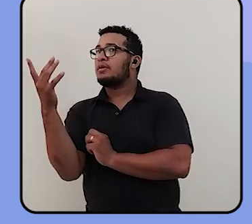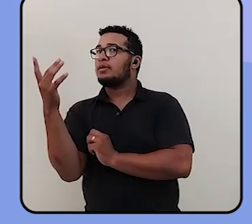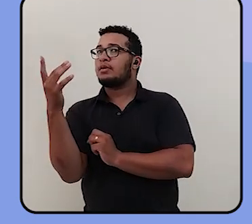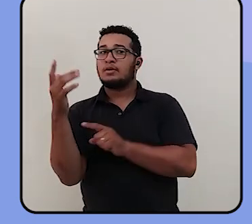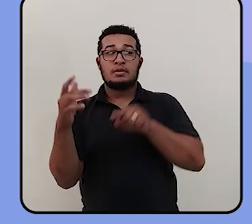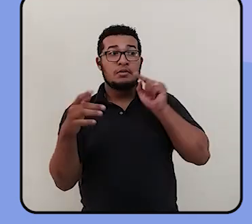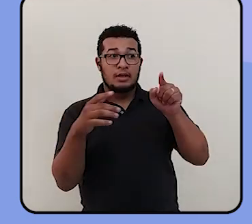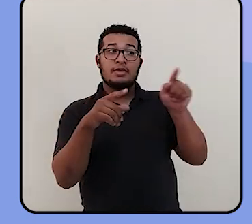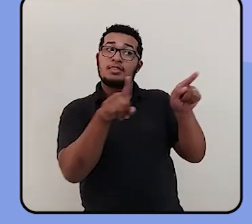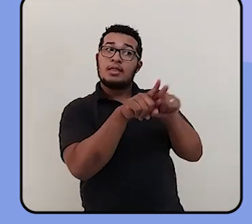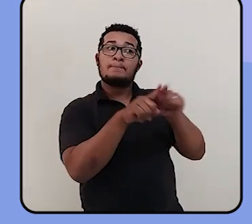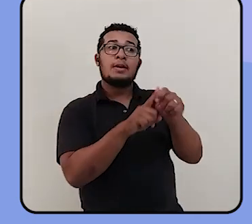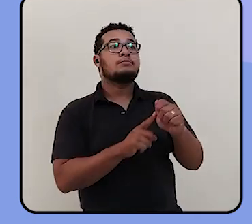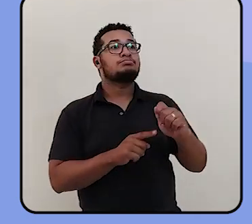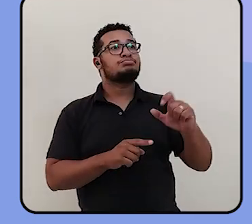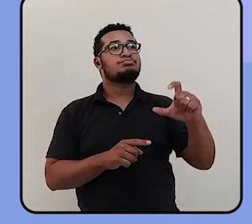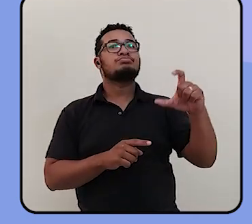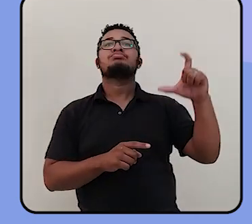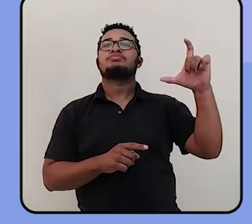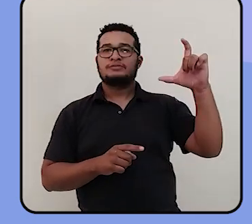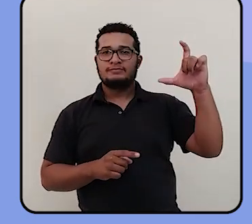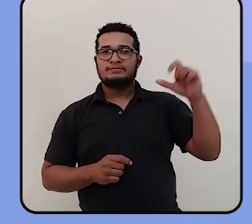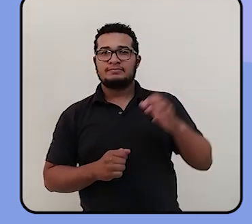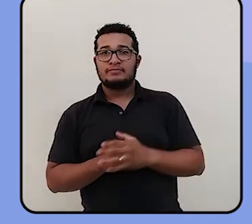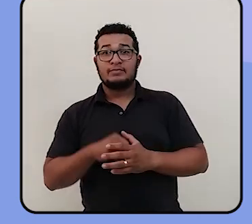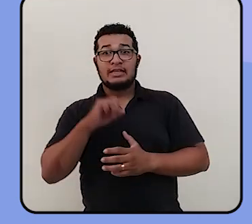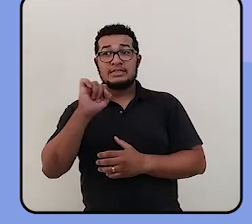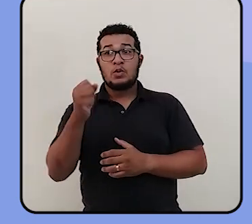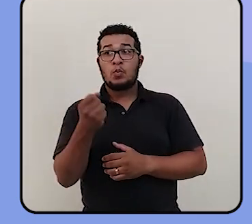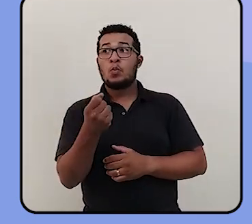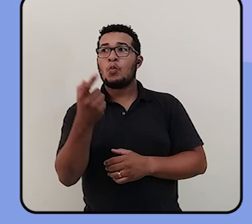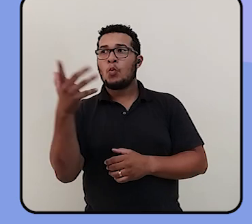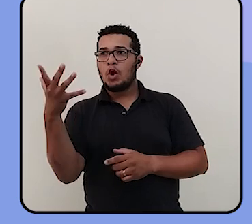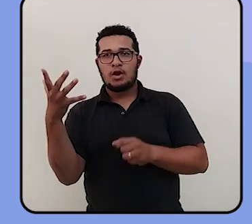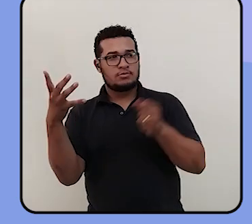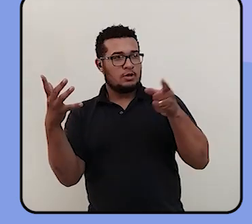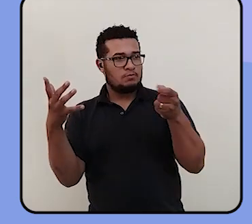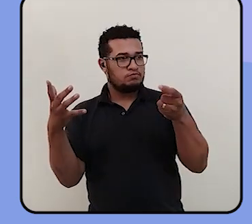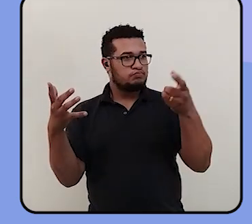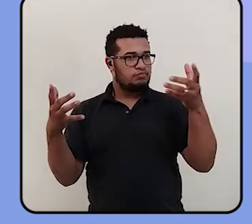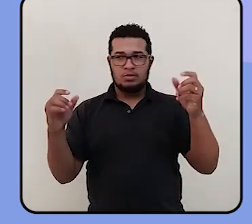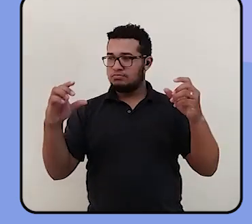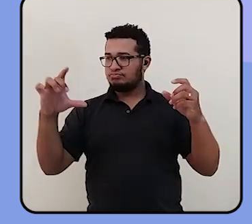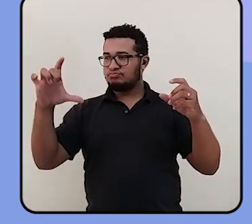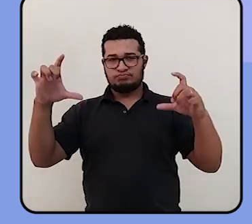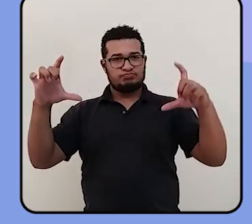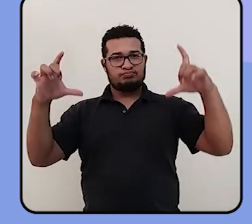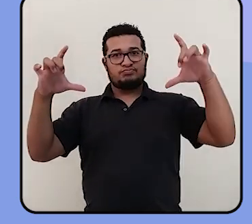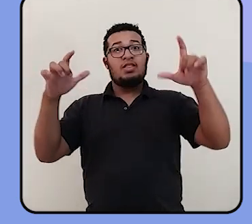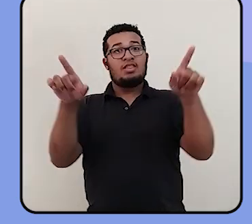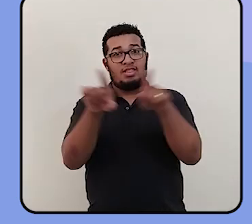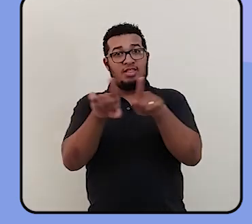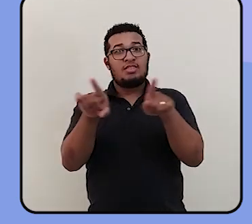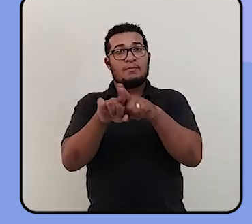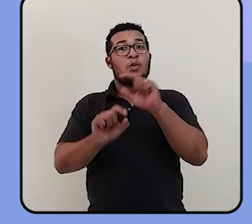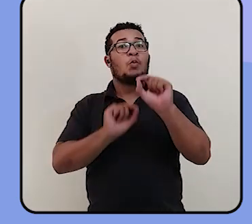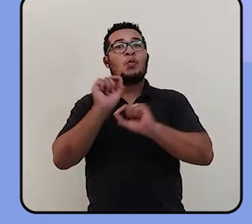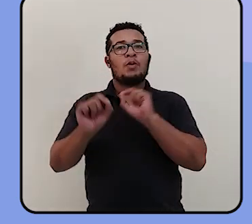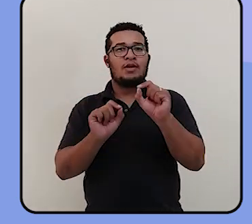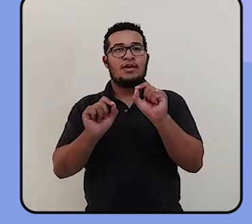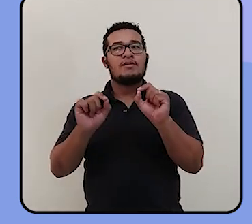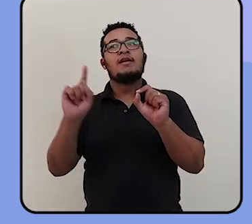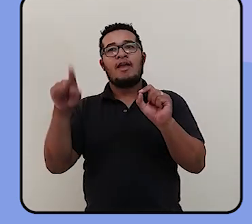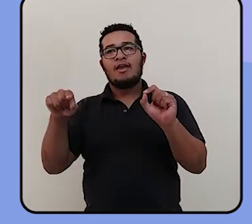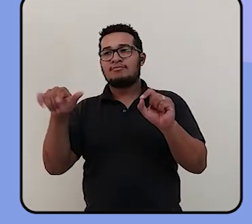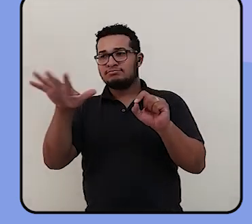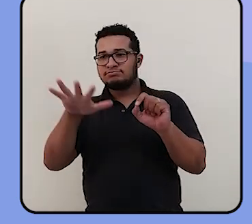aumenta, o valor a pagar também aumenta. Se uma quantidade aumenta, a outra quantidade também aumenta.